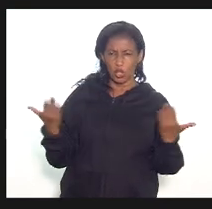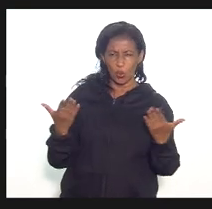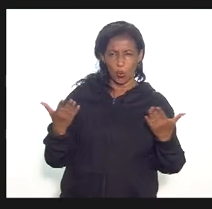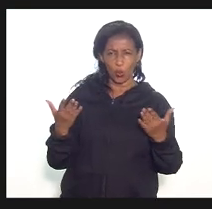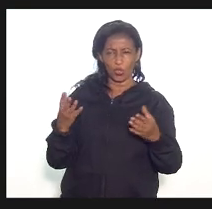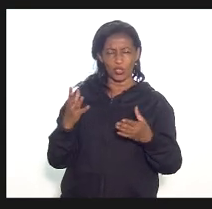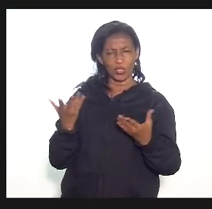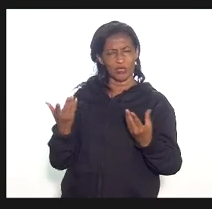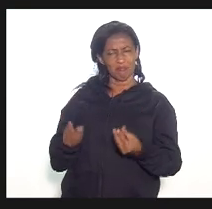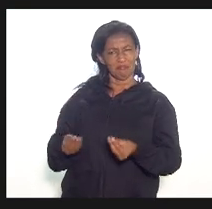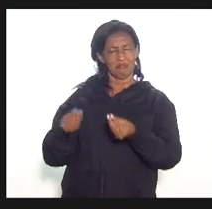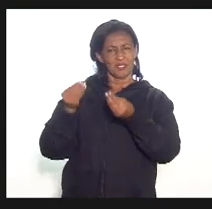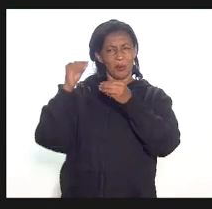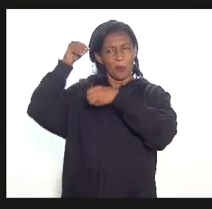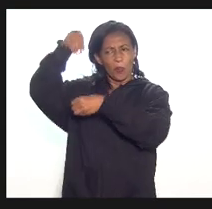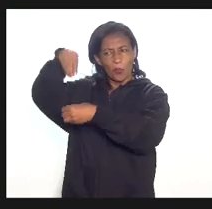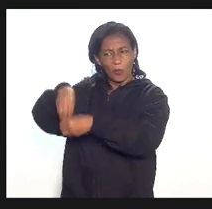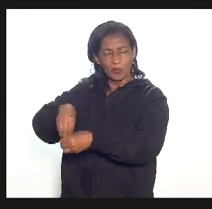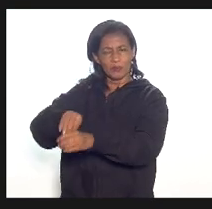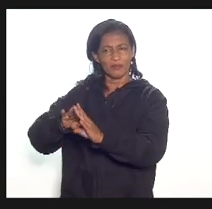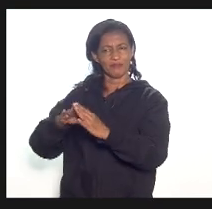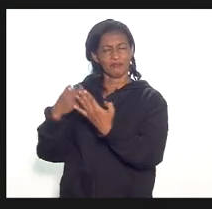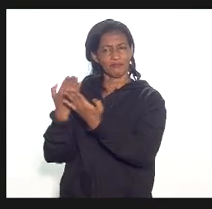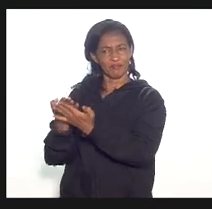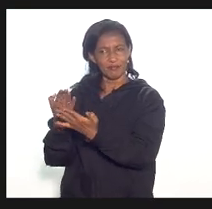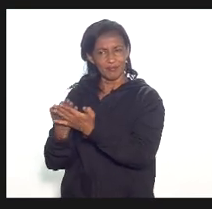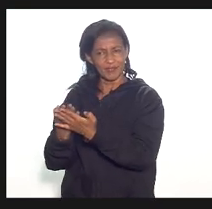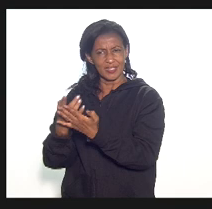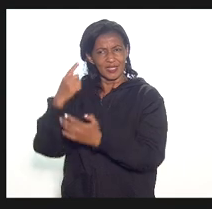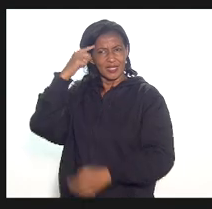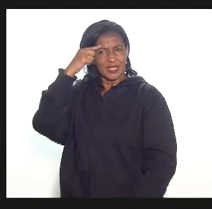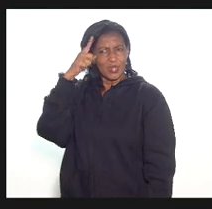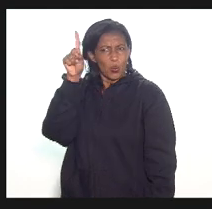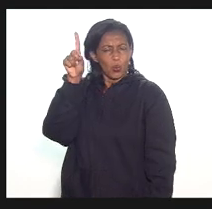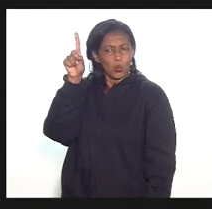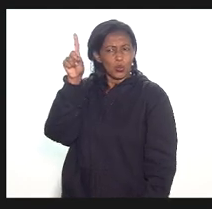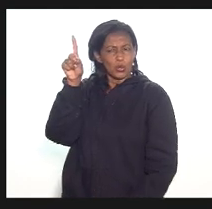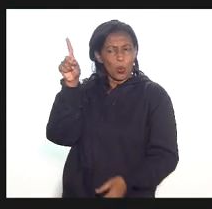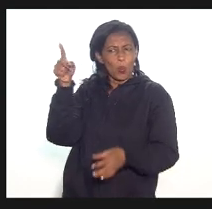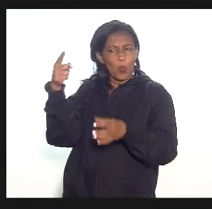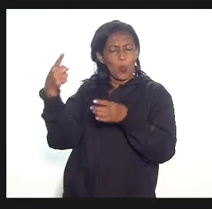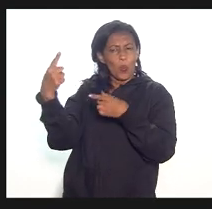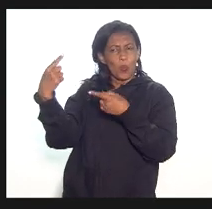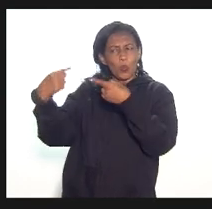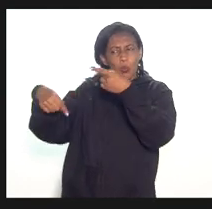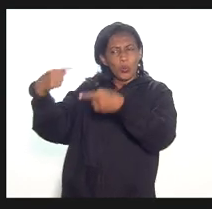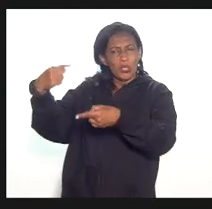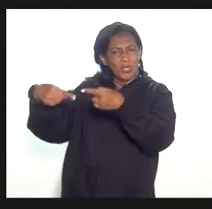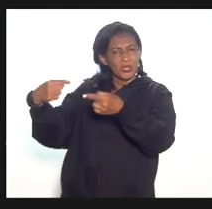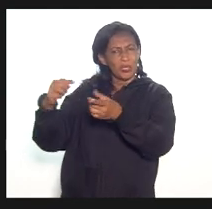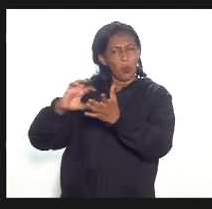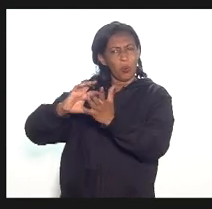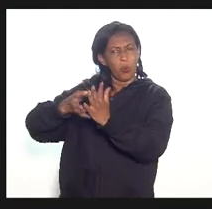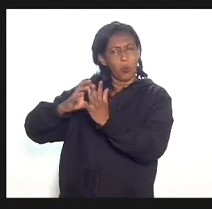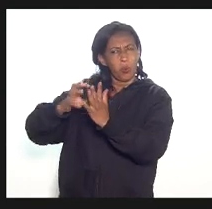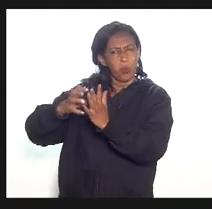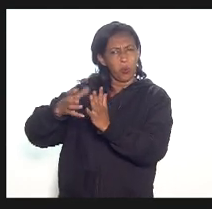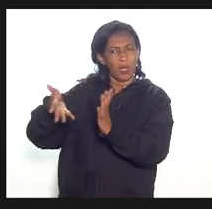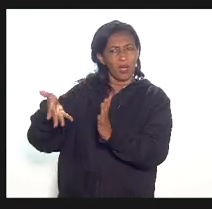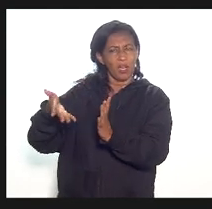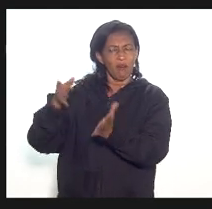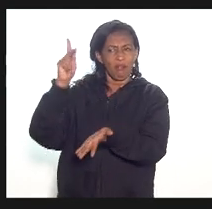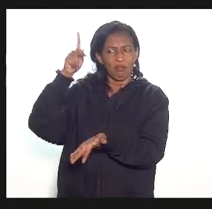nas nossas escolas ideologias políticos partidárias quando na